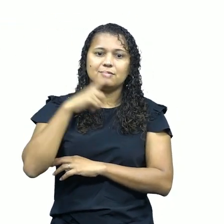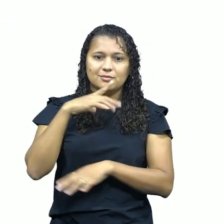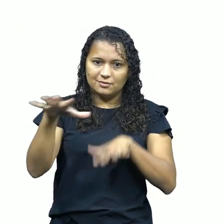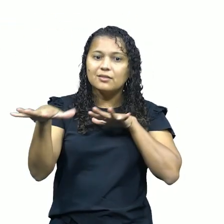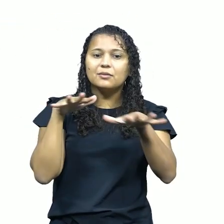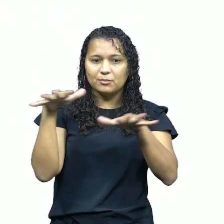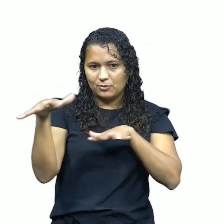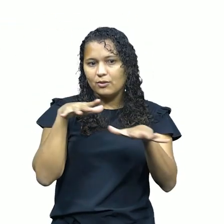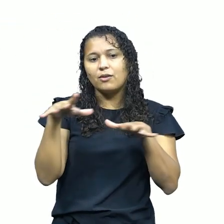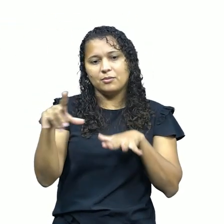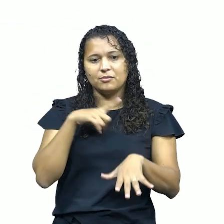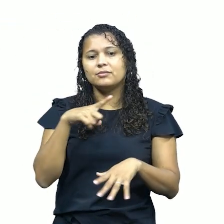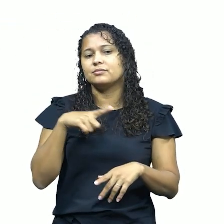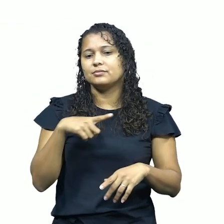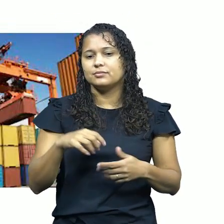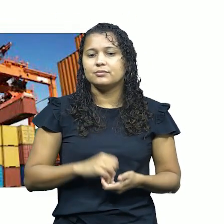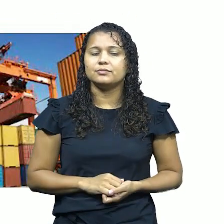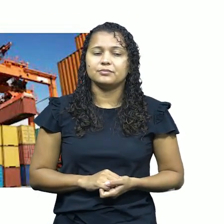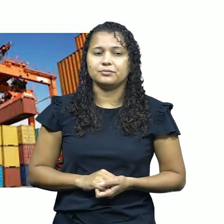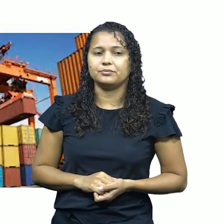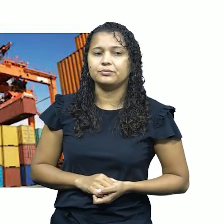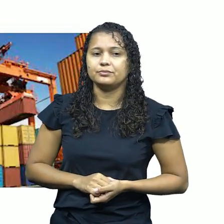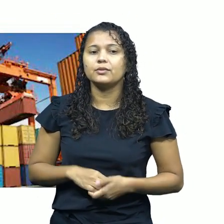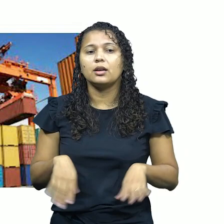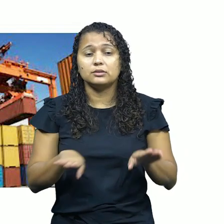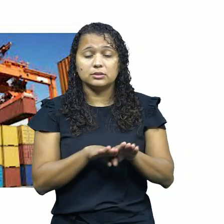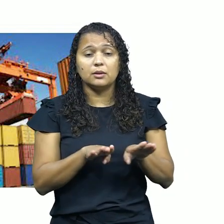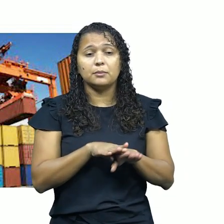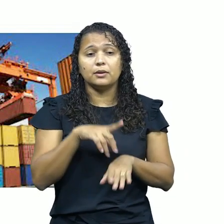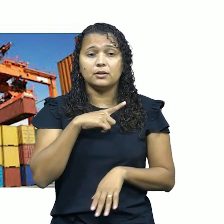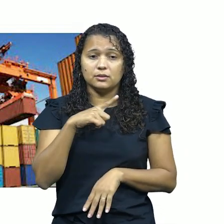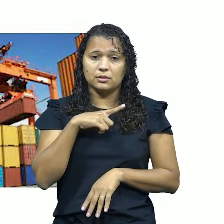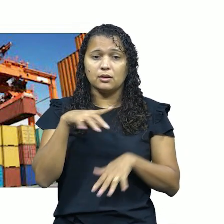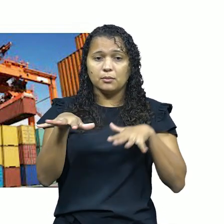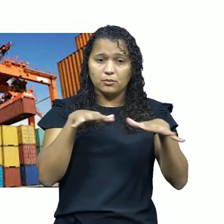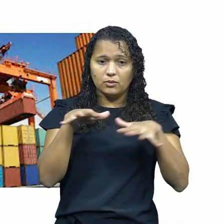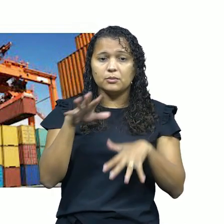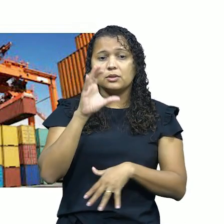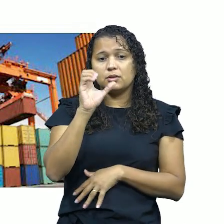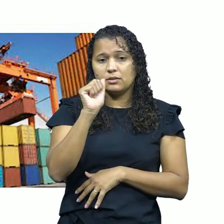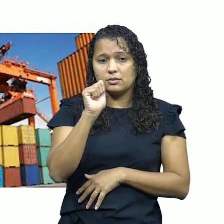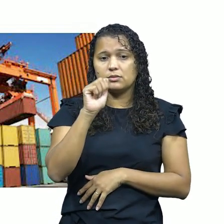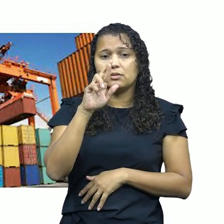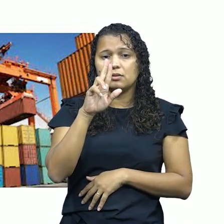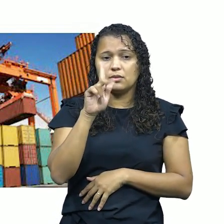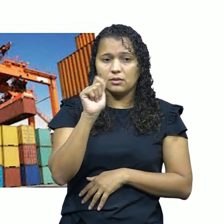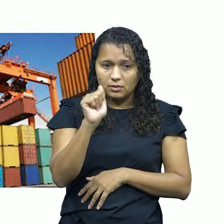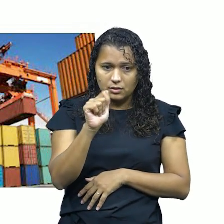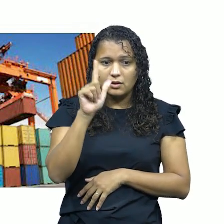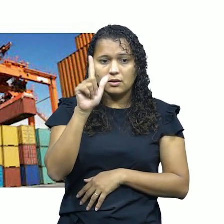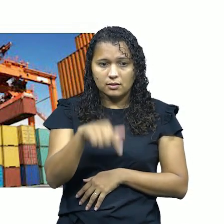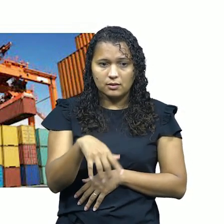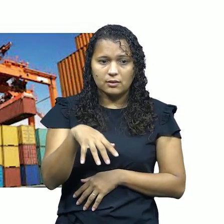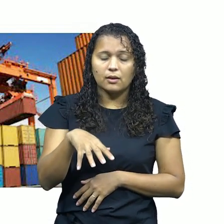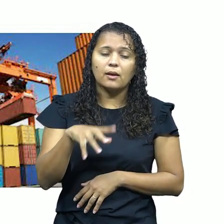essa movimentação de containers. Nós temos o sistema de movimentação de carga, que